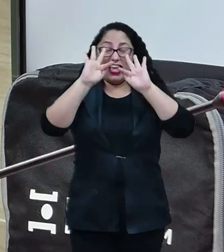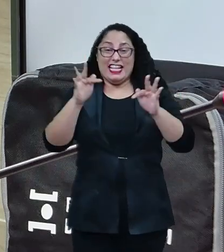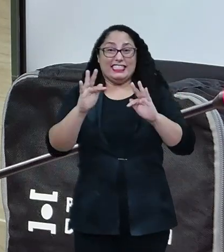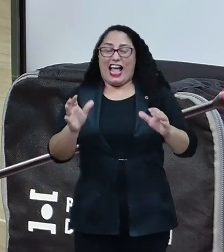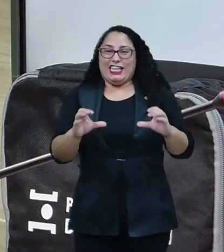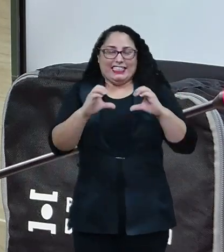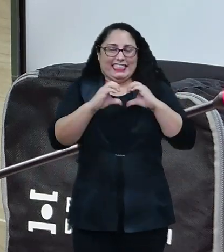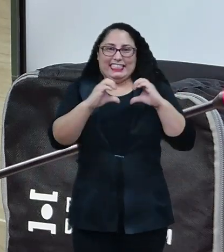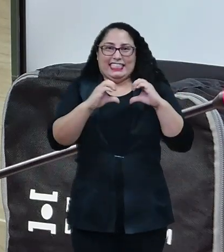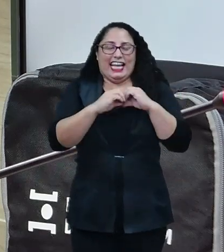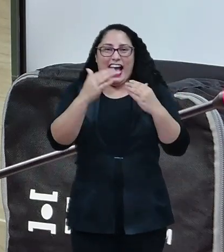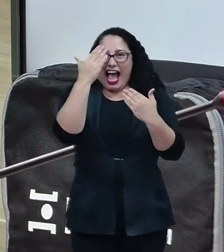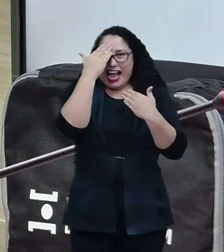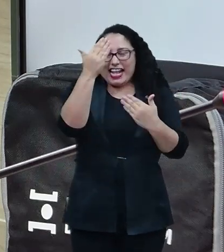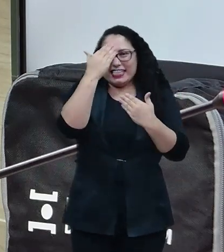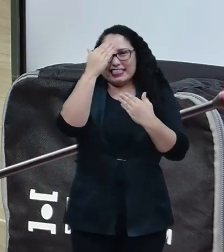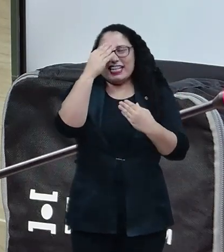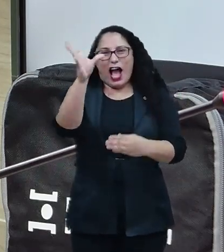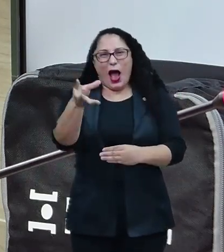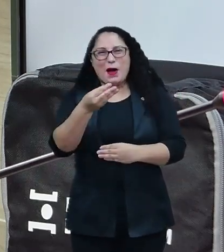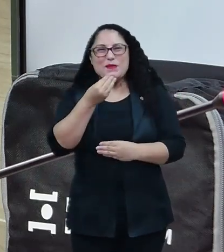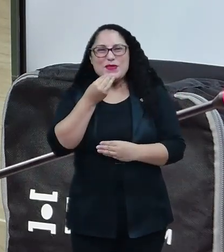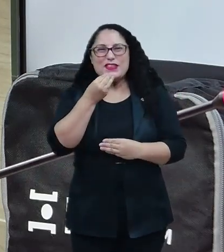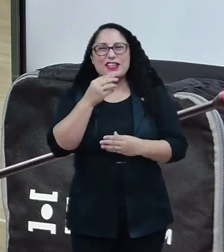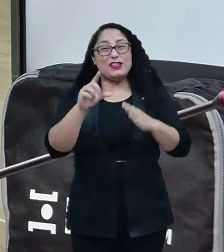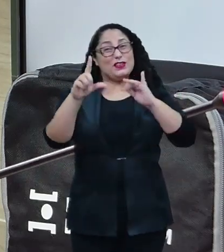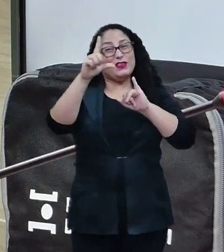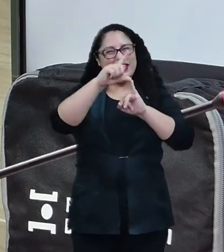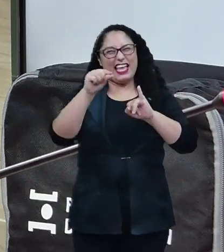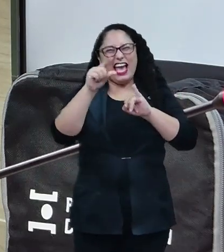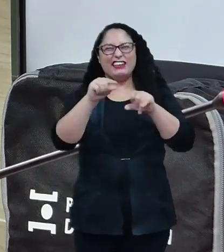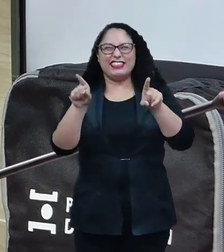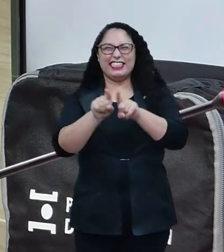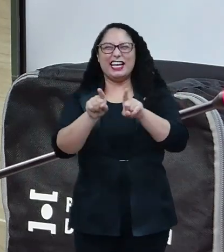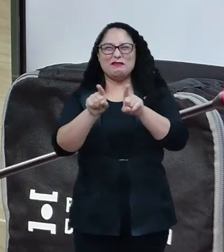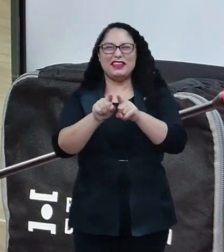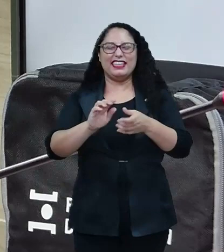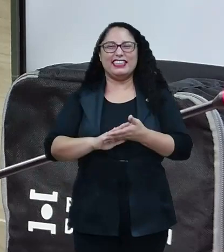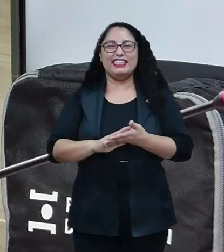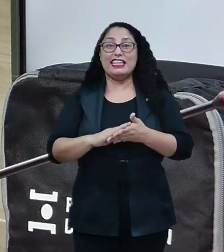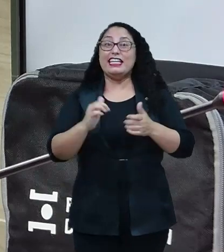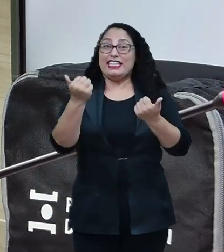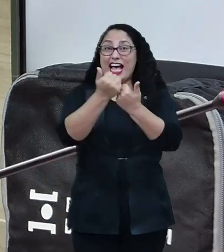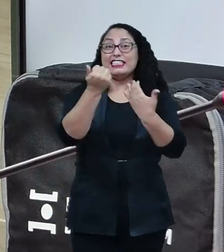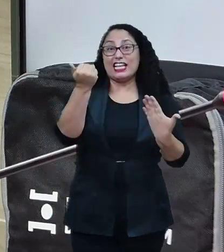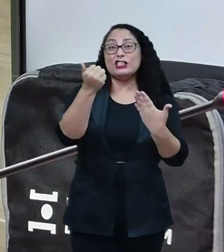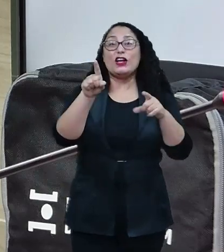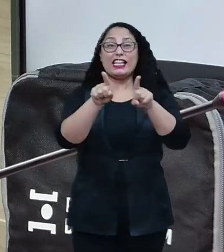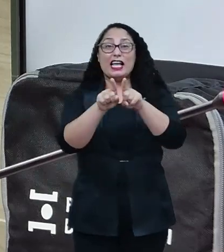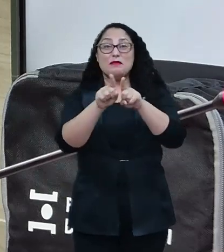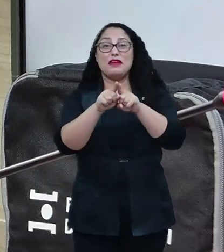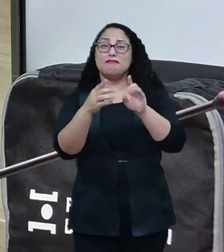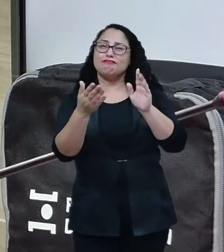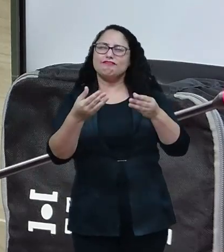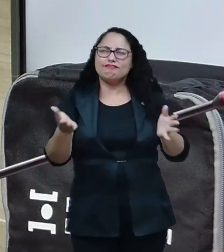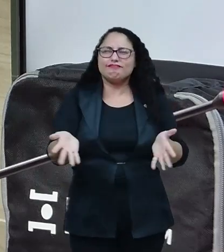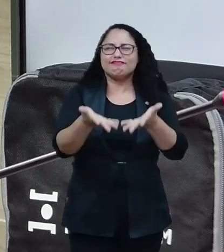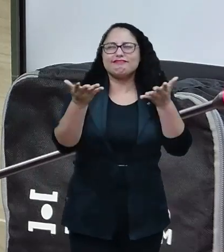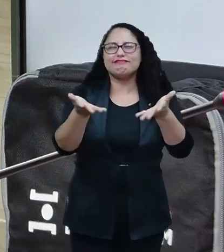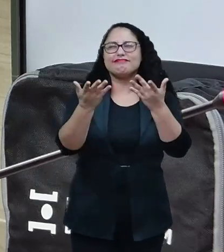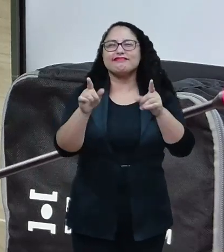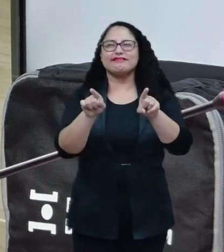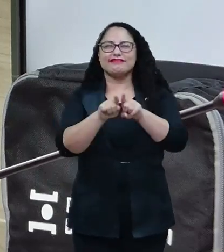no coração, né? Agradecendo a oportunidade do IFB e também da assessoria, né? Em ter